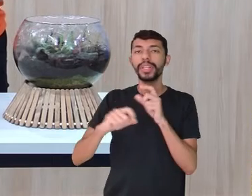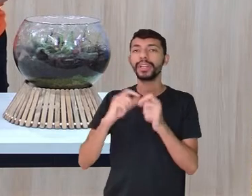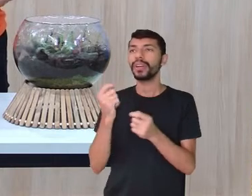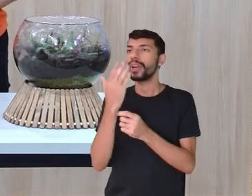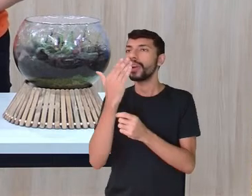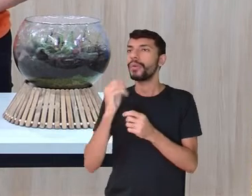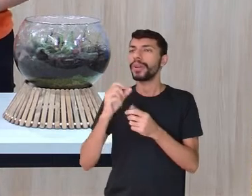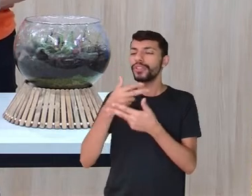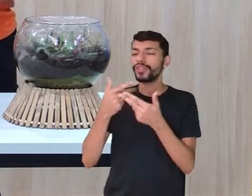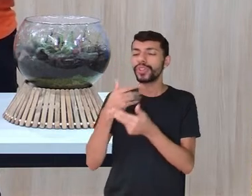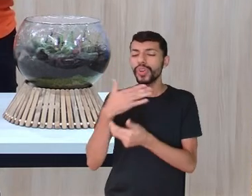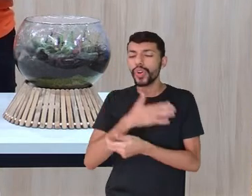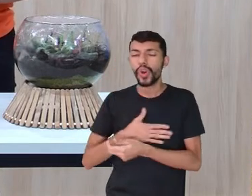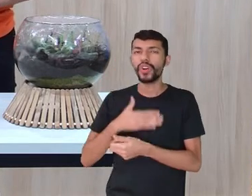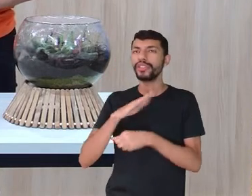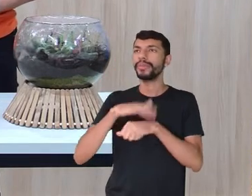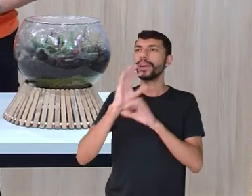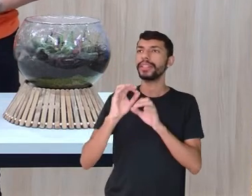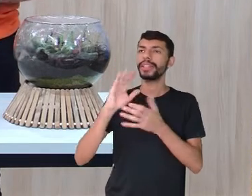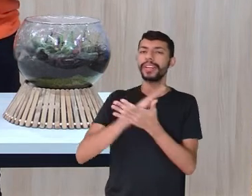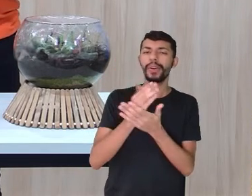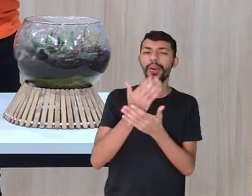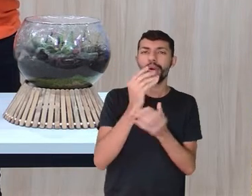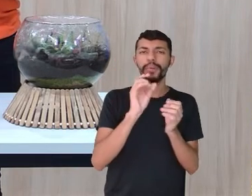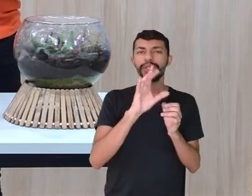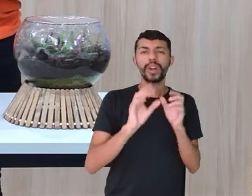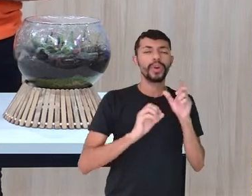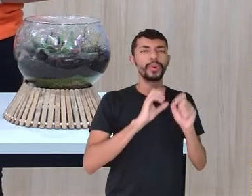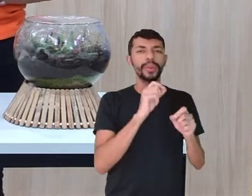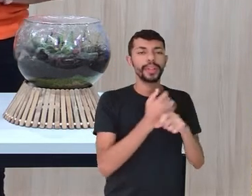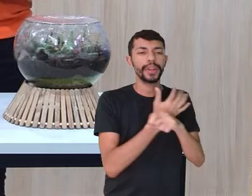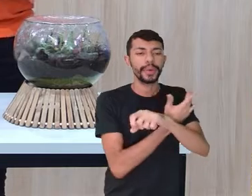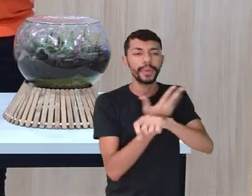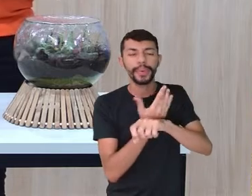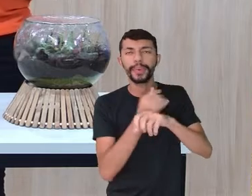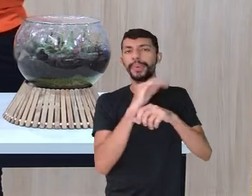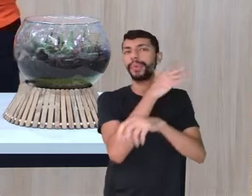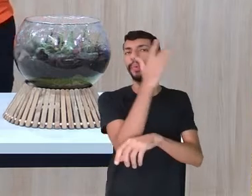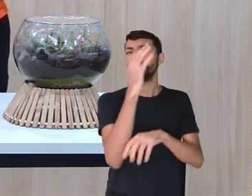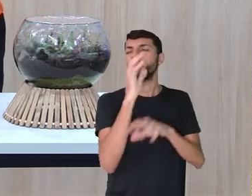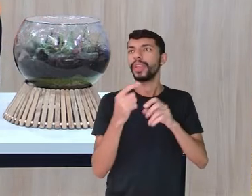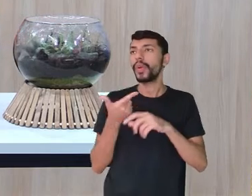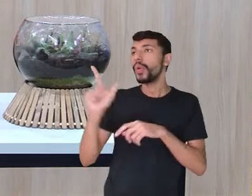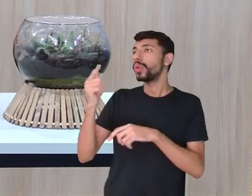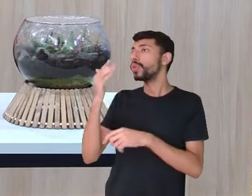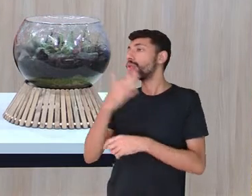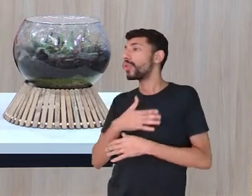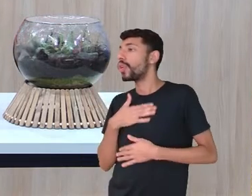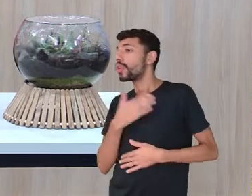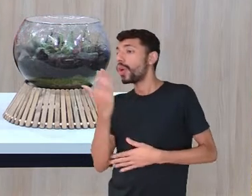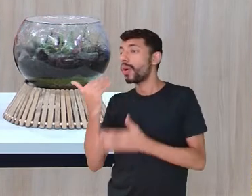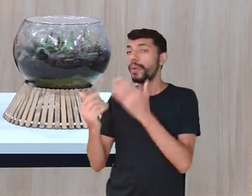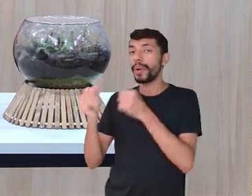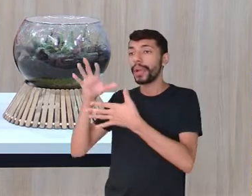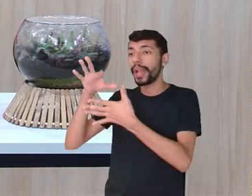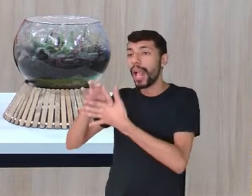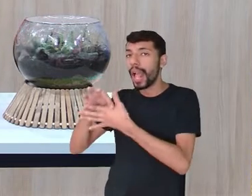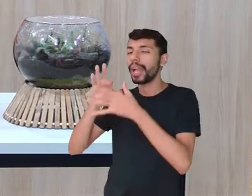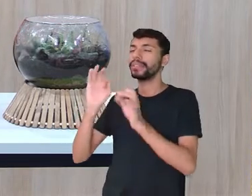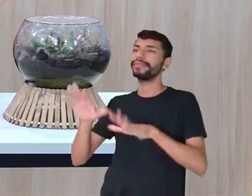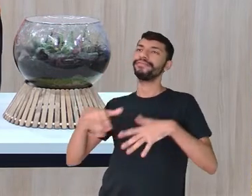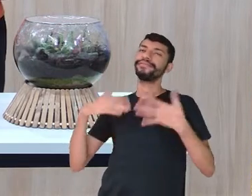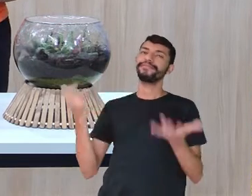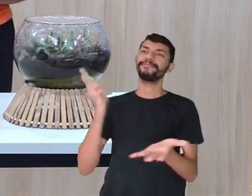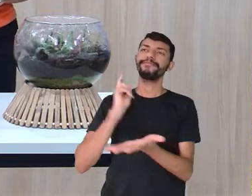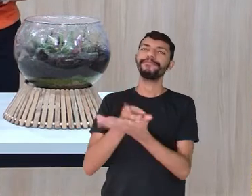do que mais gostam. Alguns só se alimentam de vegetais, né? De livre escolha. Outros já gostam de se alimentar mais de carne. E